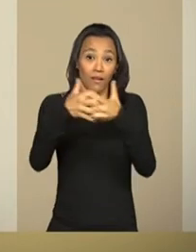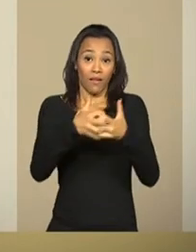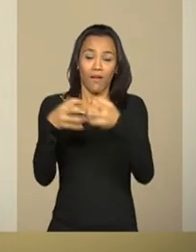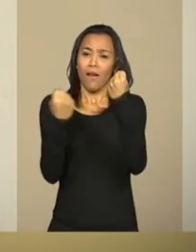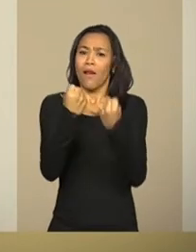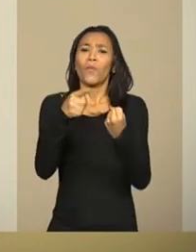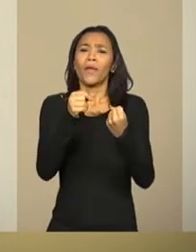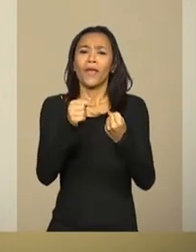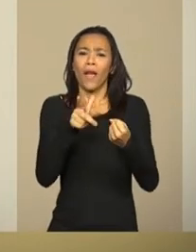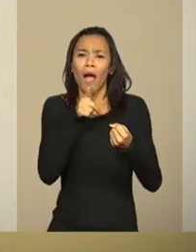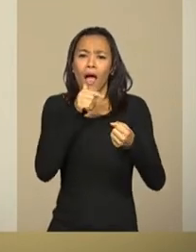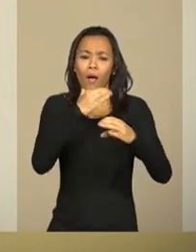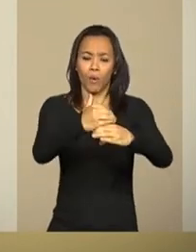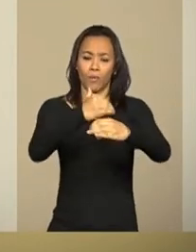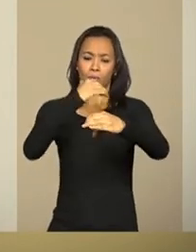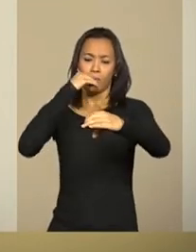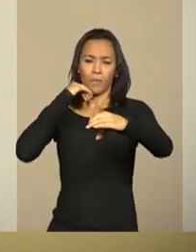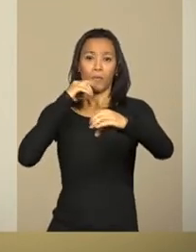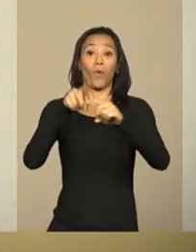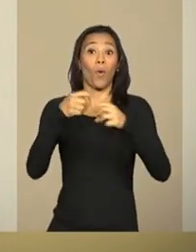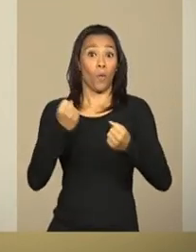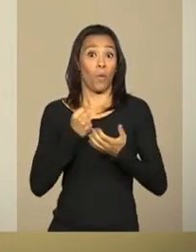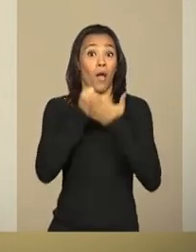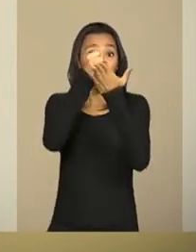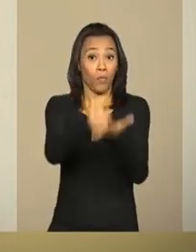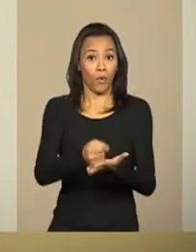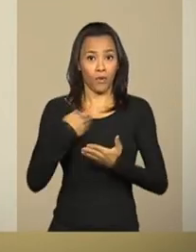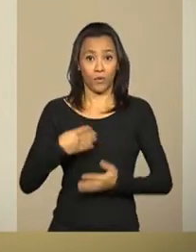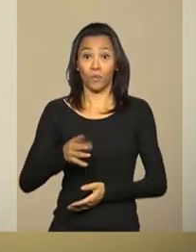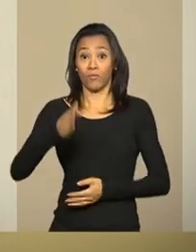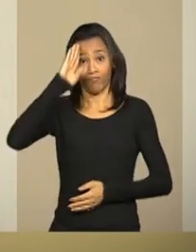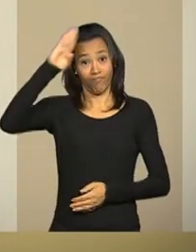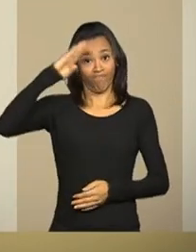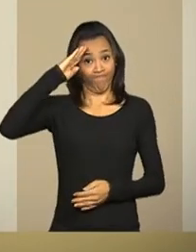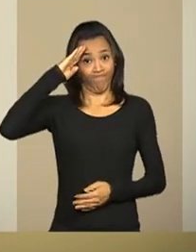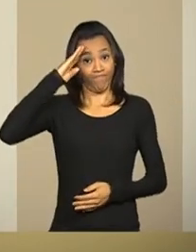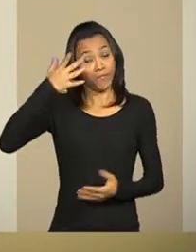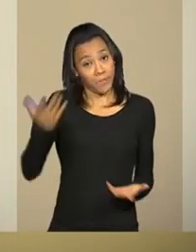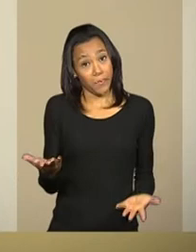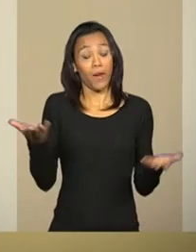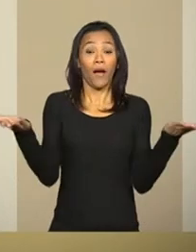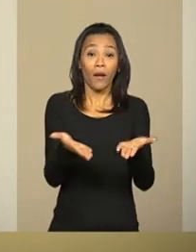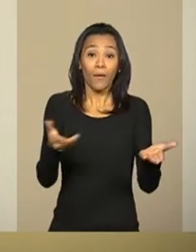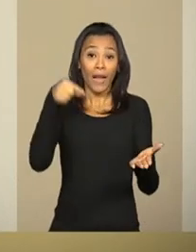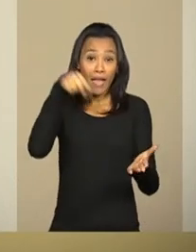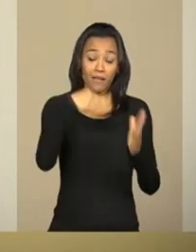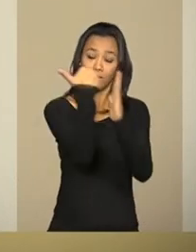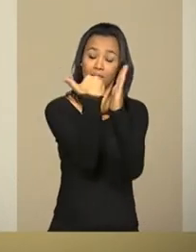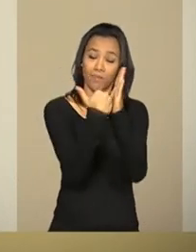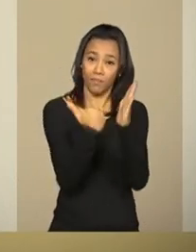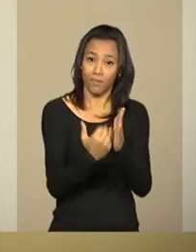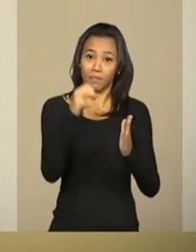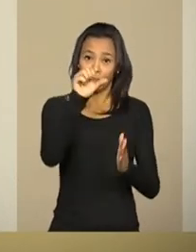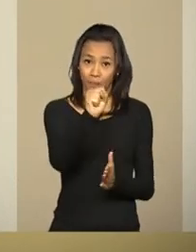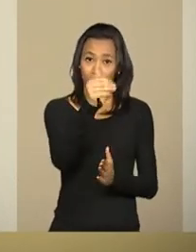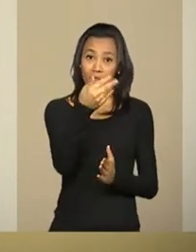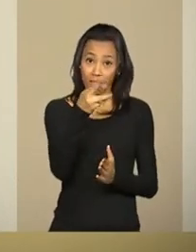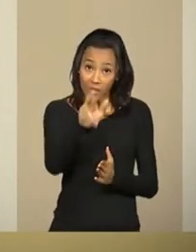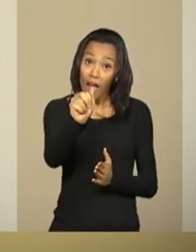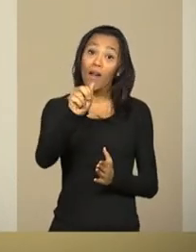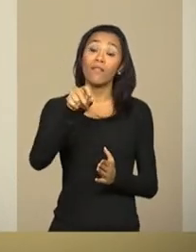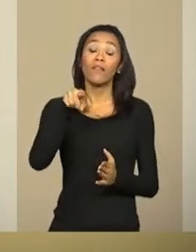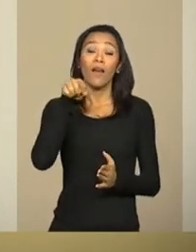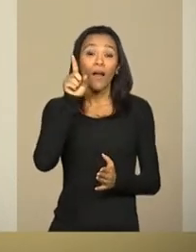coordenação do Exército Brasileiro. Agora, Luciano, esse plano safra do semiárido traz